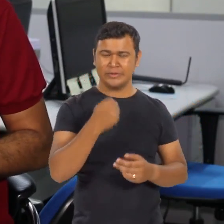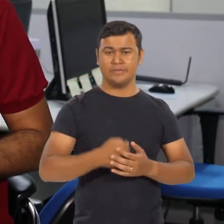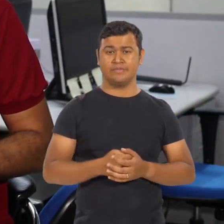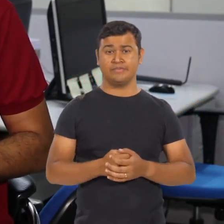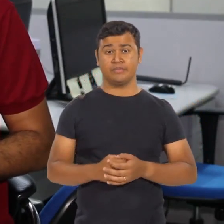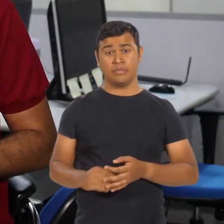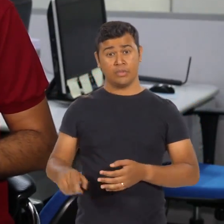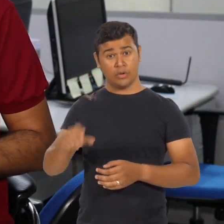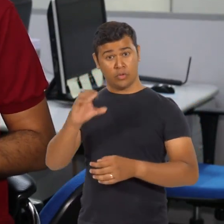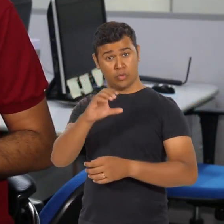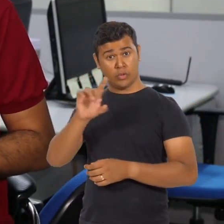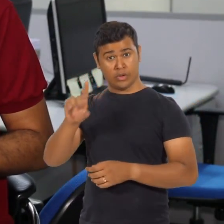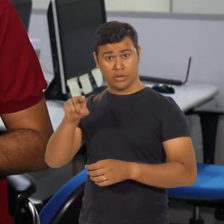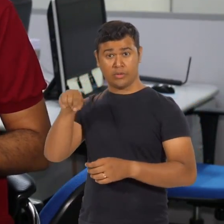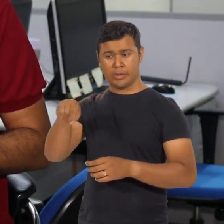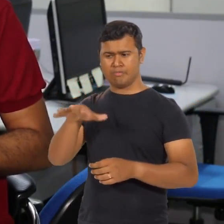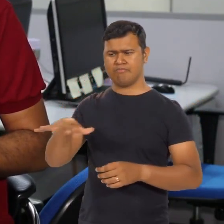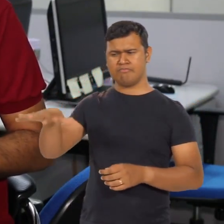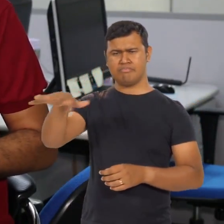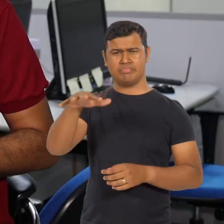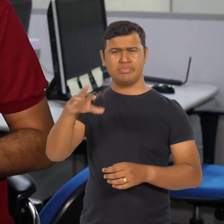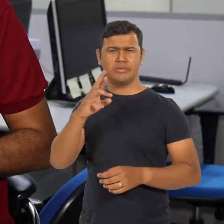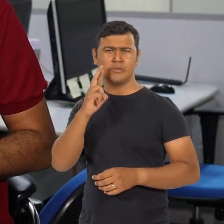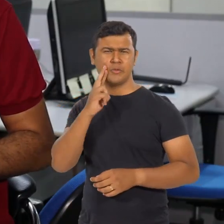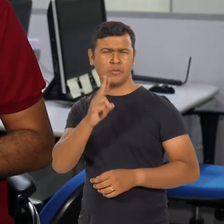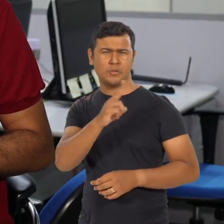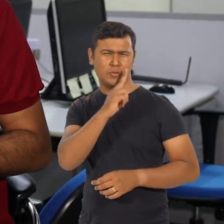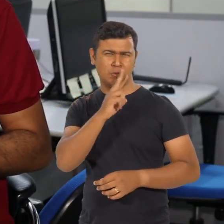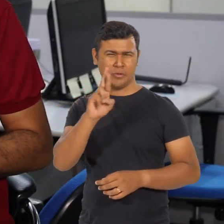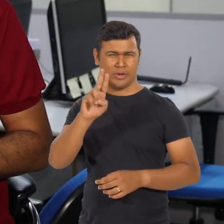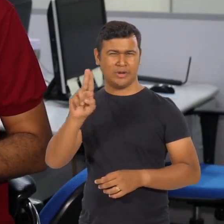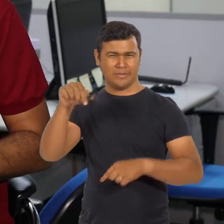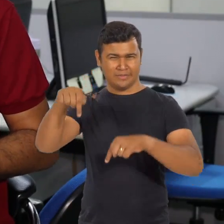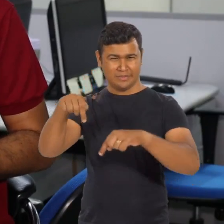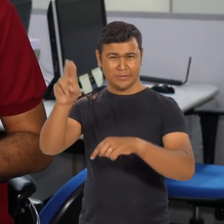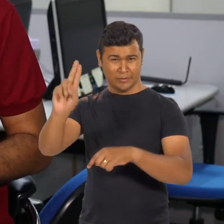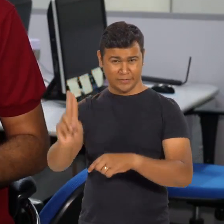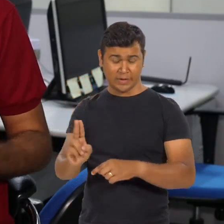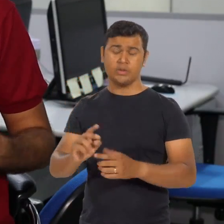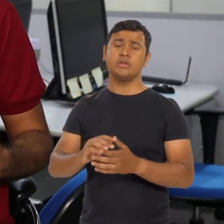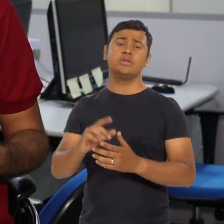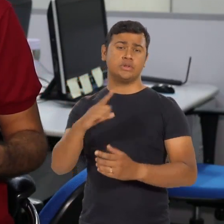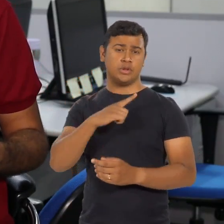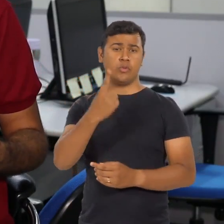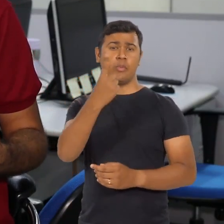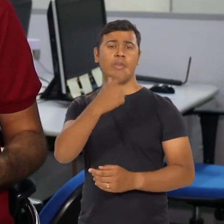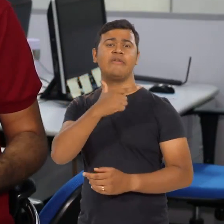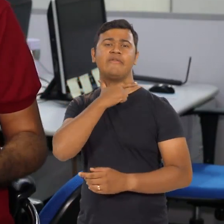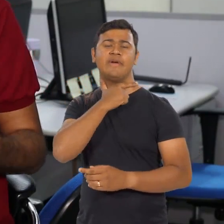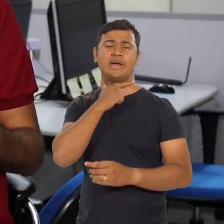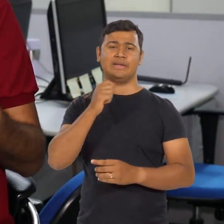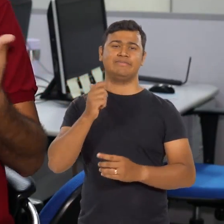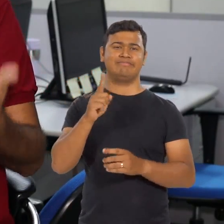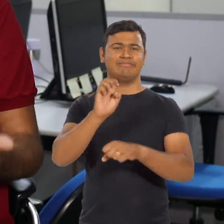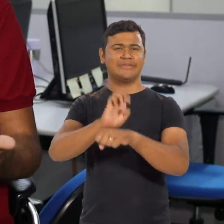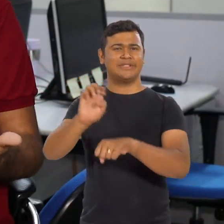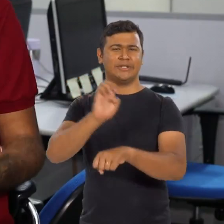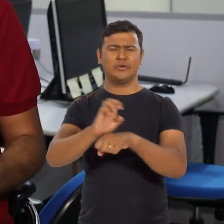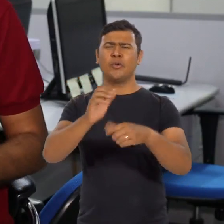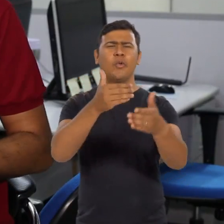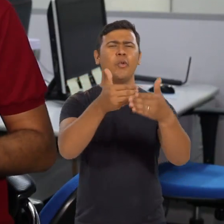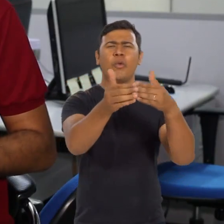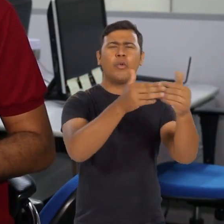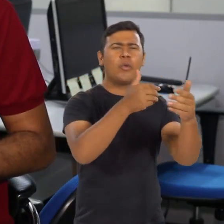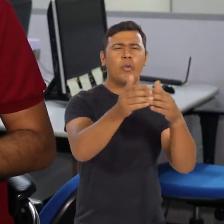nutrição a convenção geral dos restaurantes universitários da univasf está ofertando uma vaga de estágio para alunos destes cursos